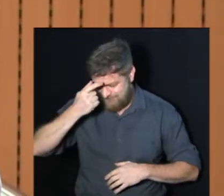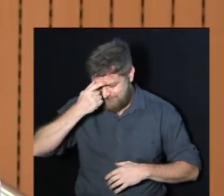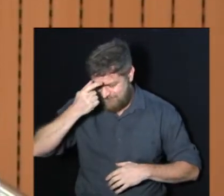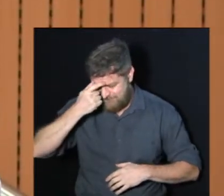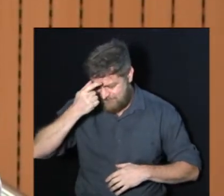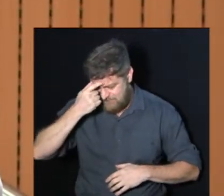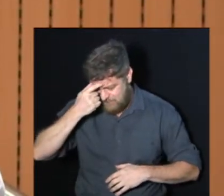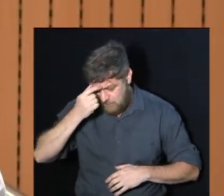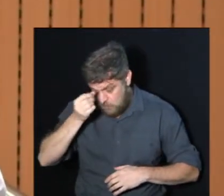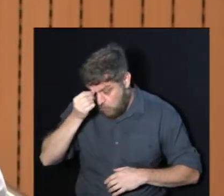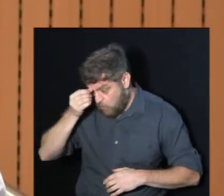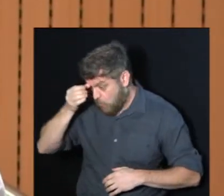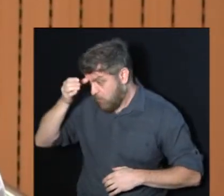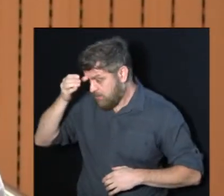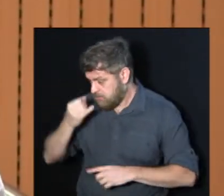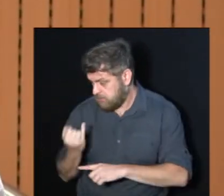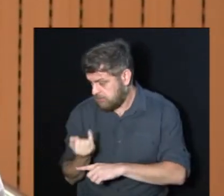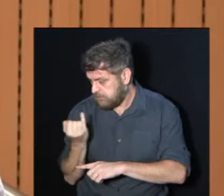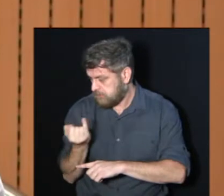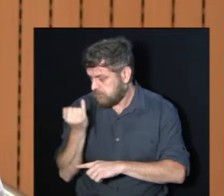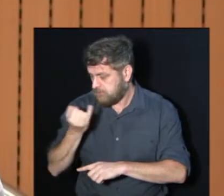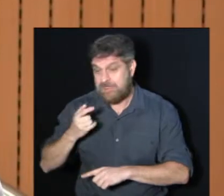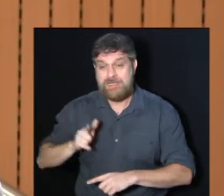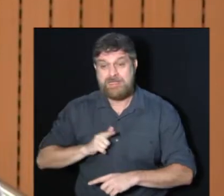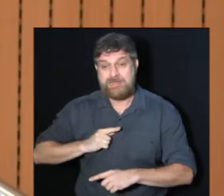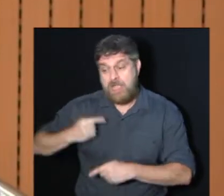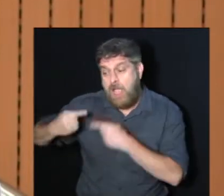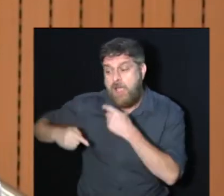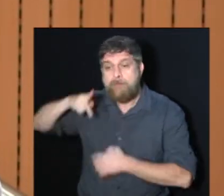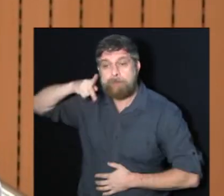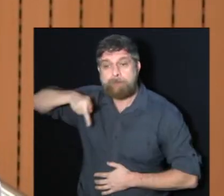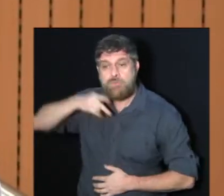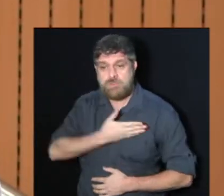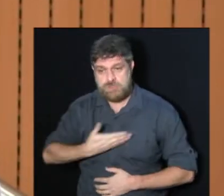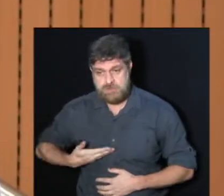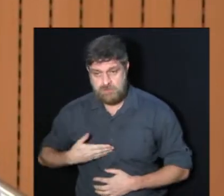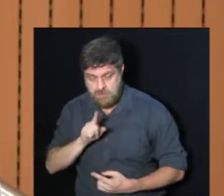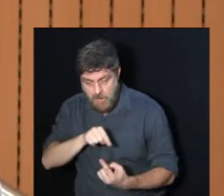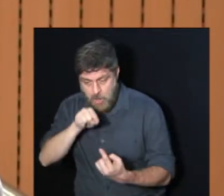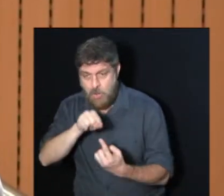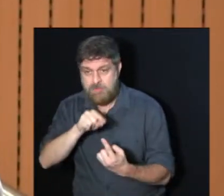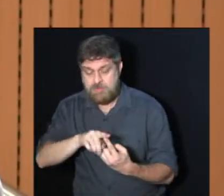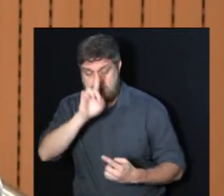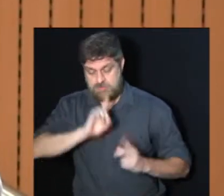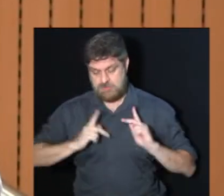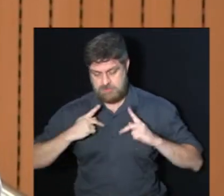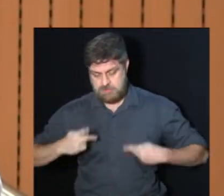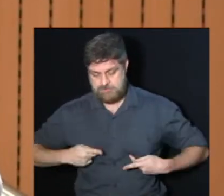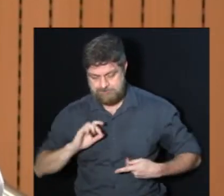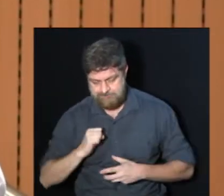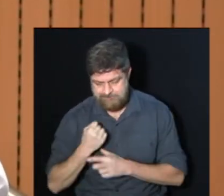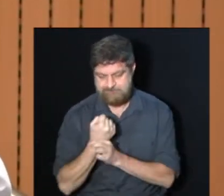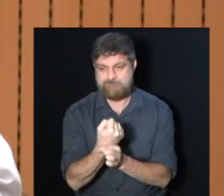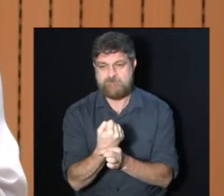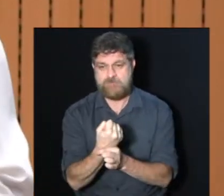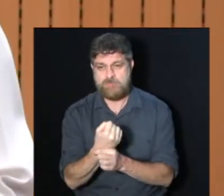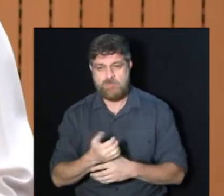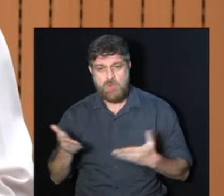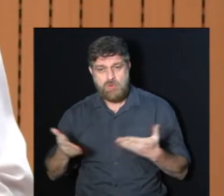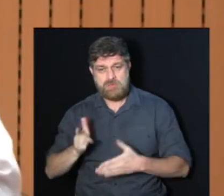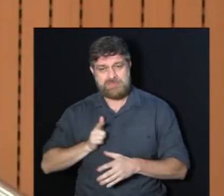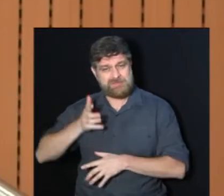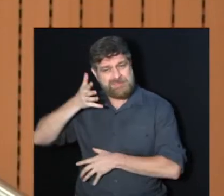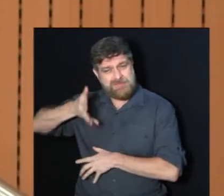do conhecimento e a importância de políticas públicas que sejam capazes de assegurar os direitos humanos. Hoje, teremos